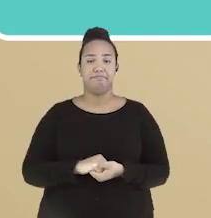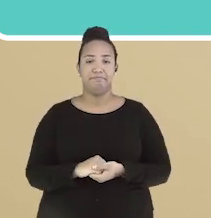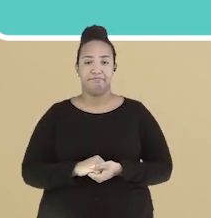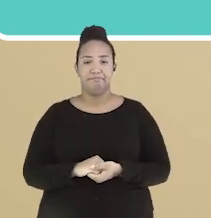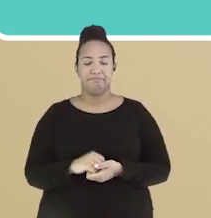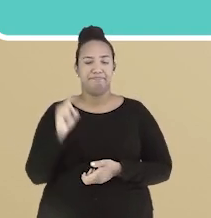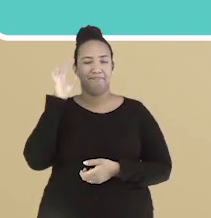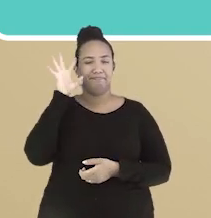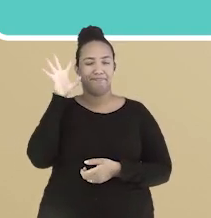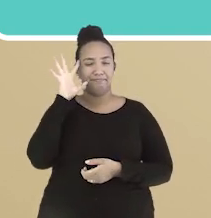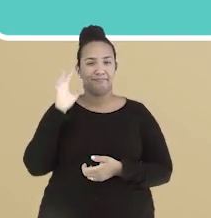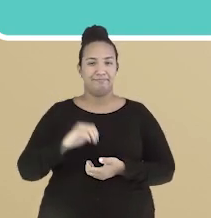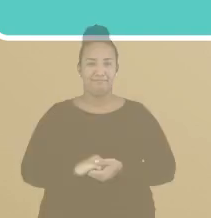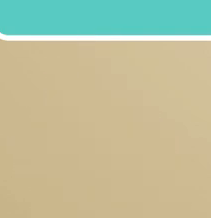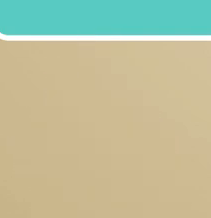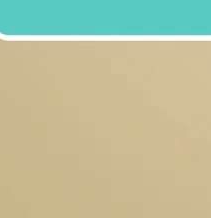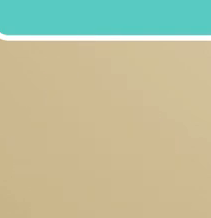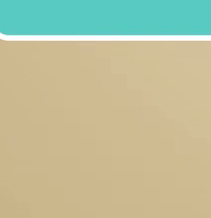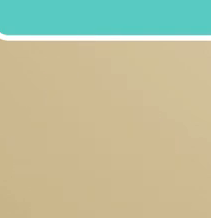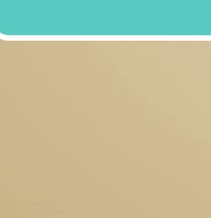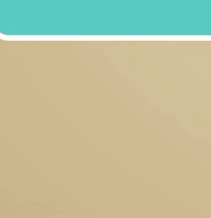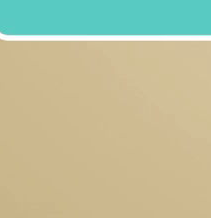palavras. Pense um pouco.